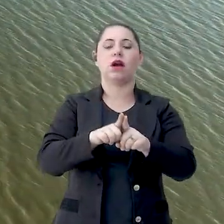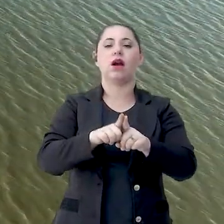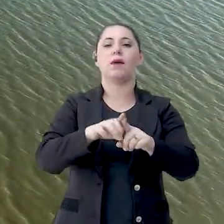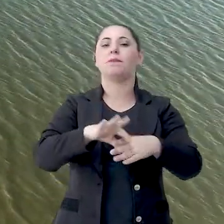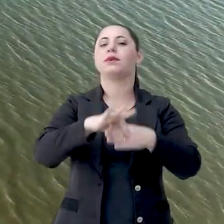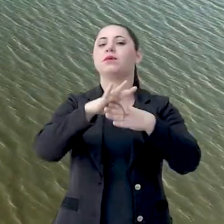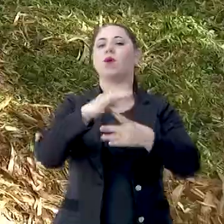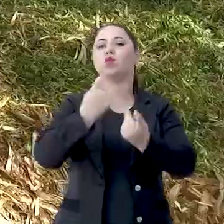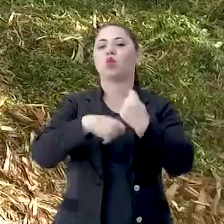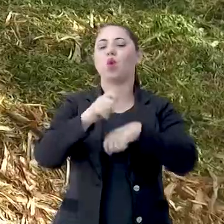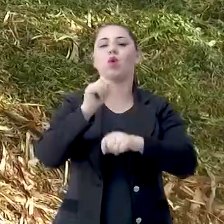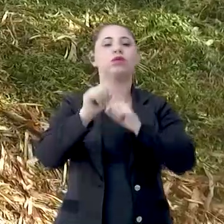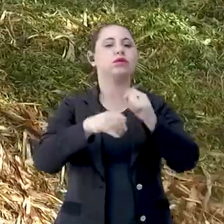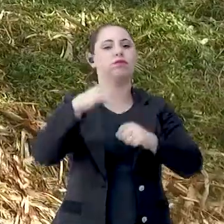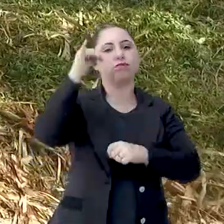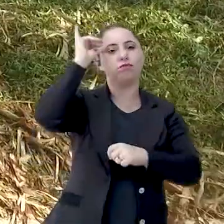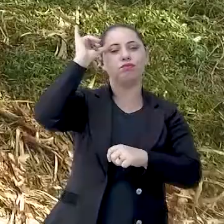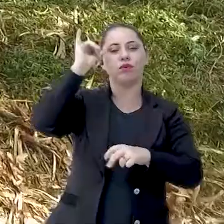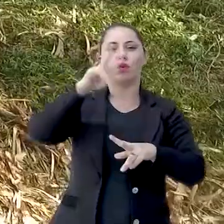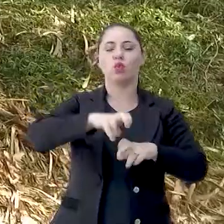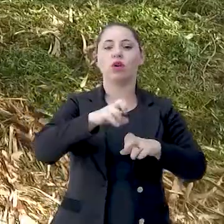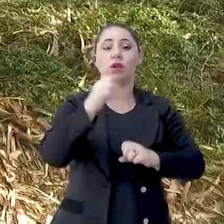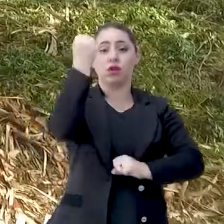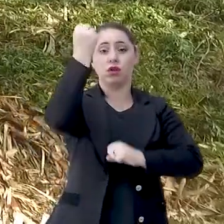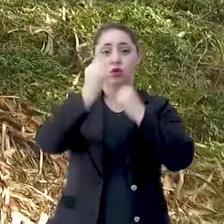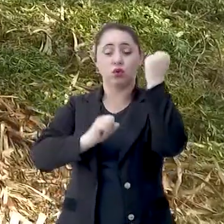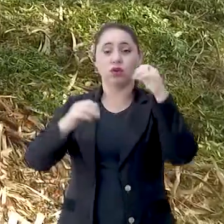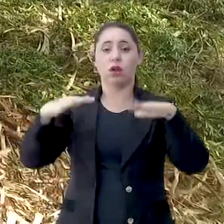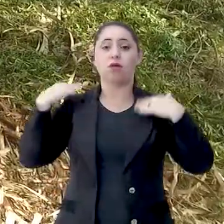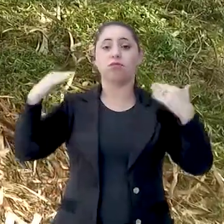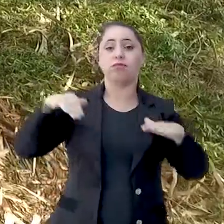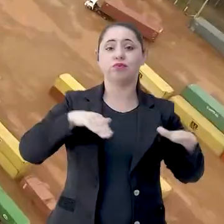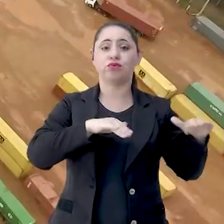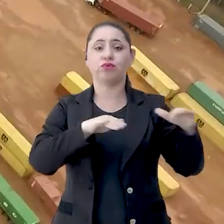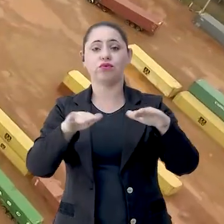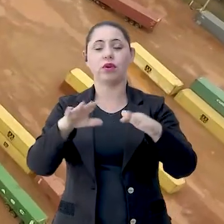mão de obra, teve uma rápida industrialização.